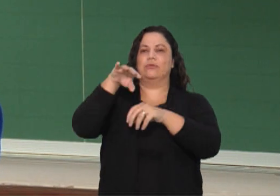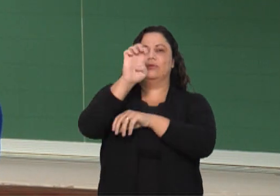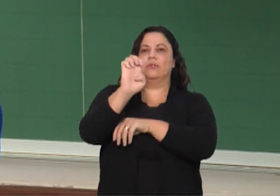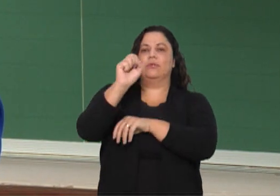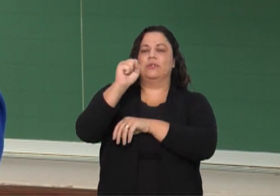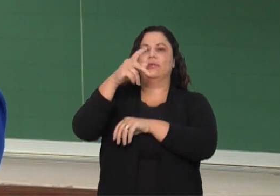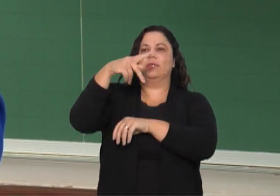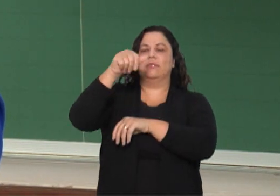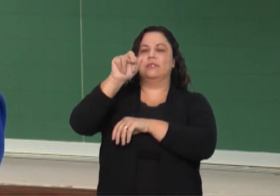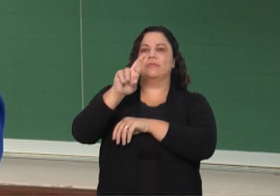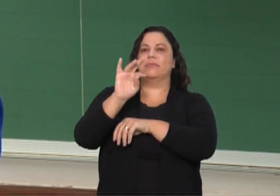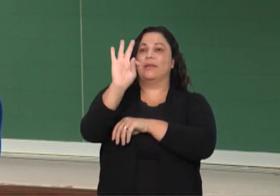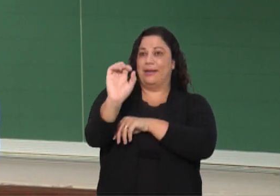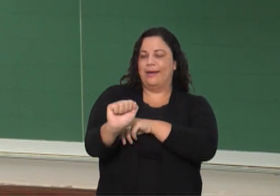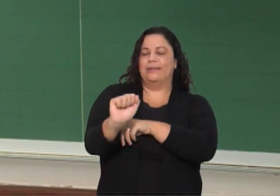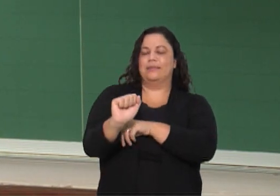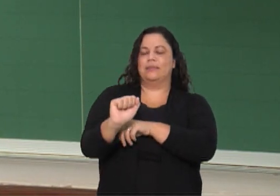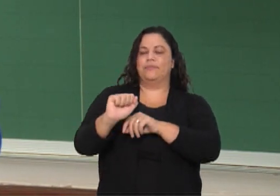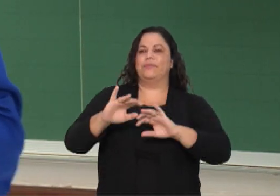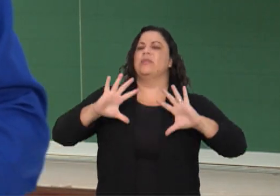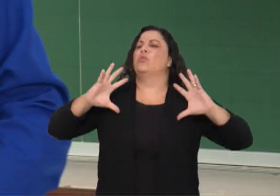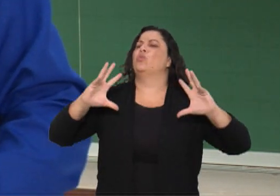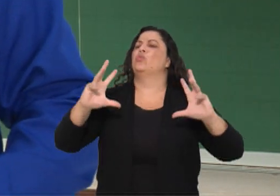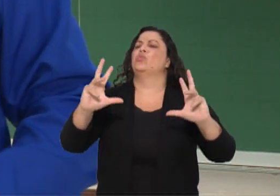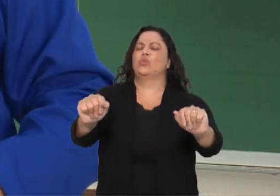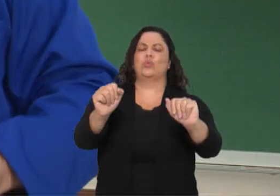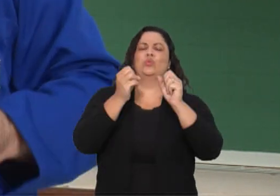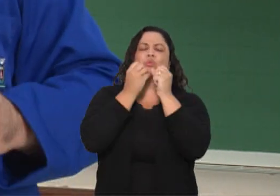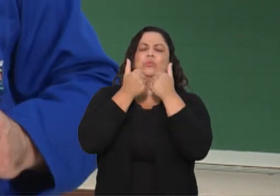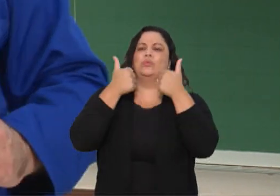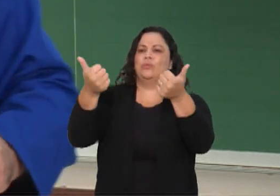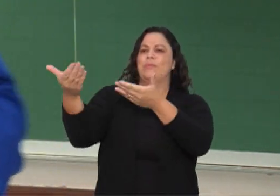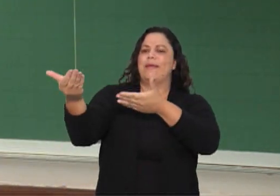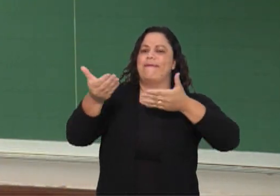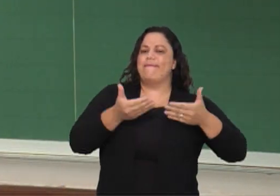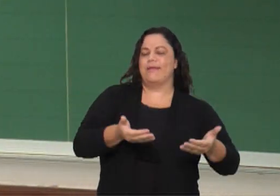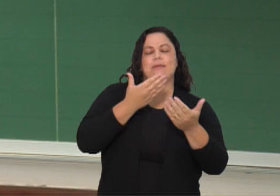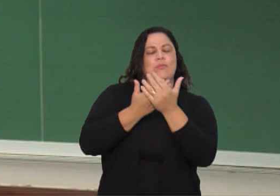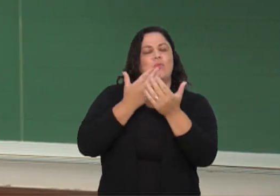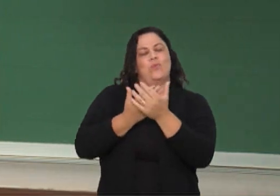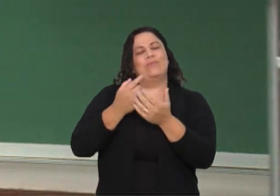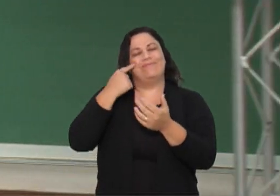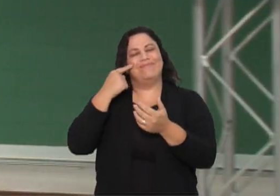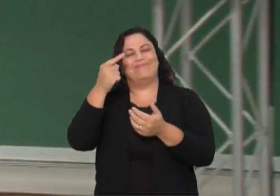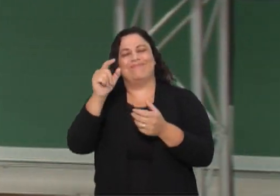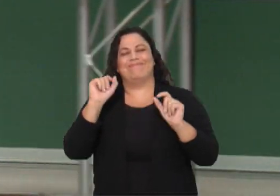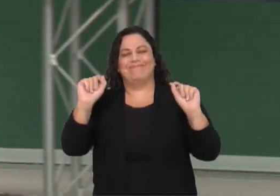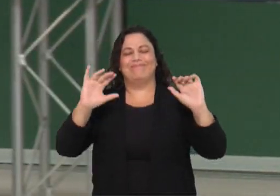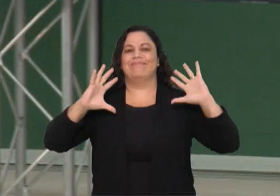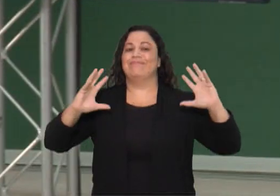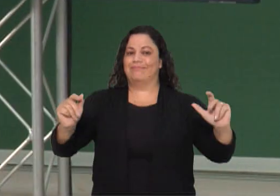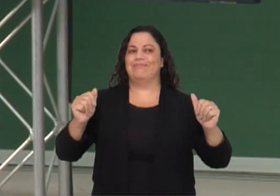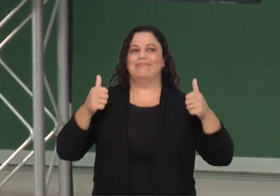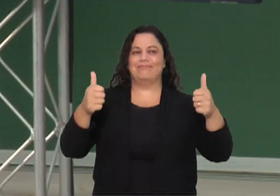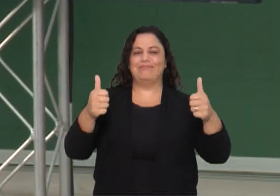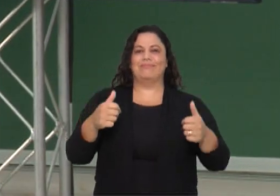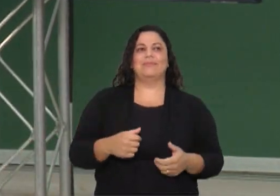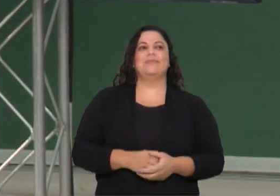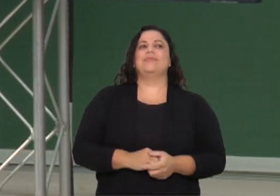bem-vindos, embarquem nessa, venham junto, um bom estudo para todos nós. Vou apresentar para vocês o objetivo da nossa